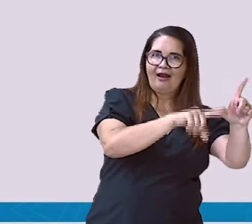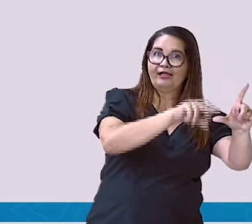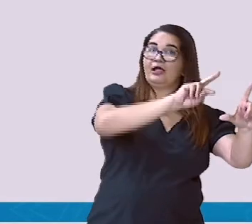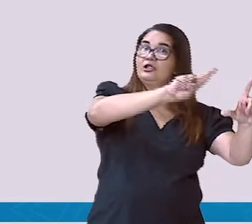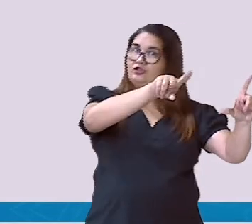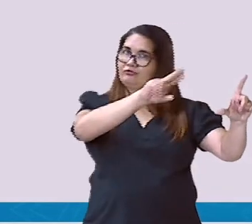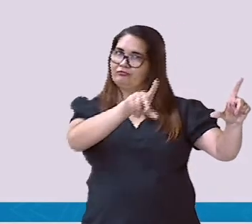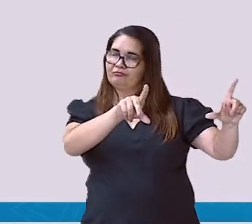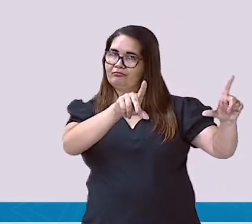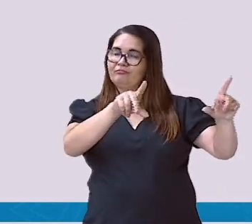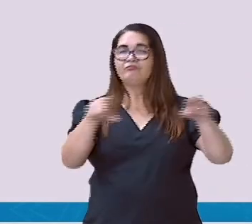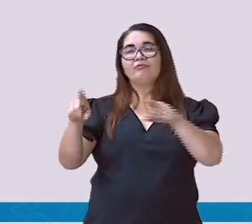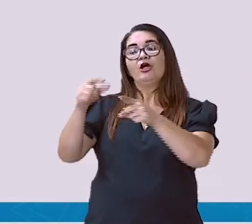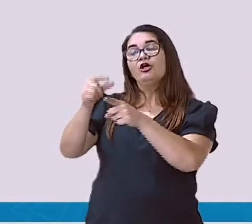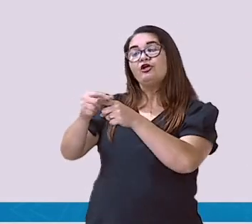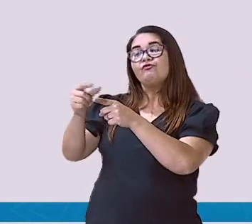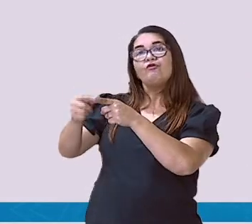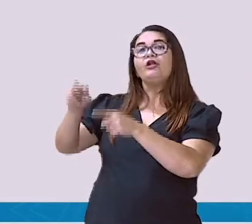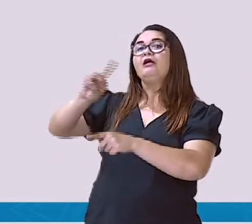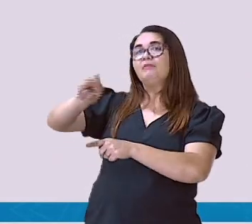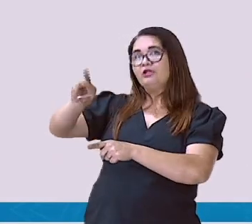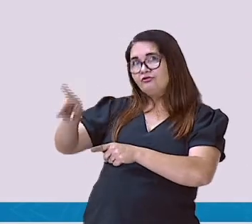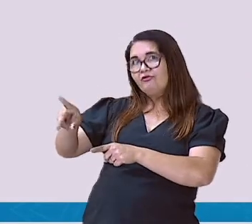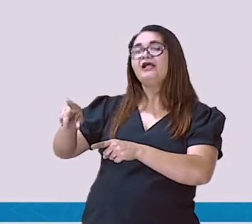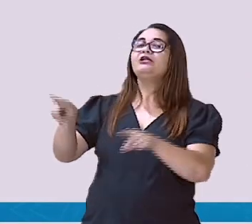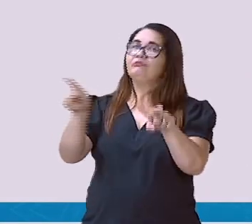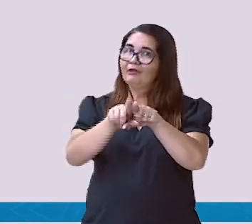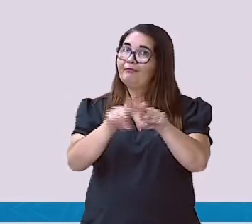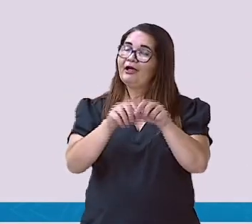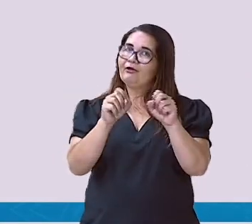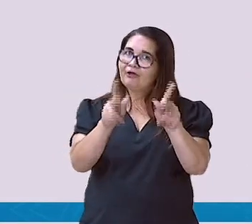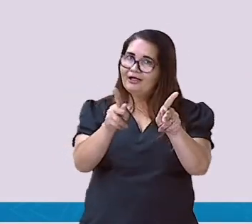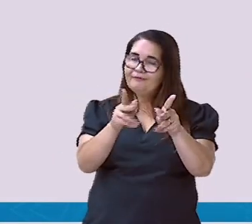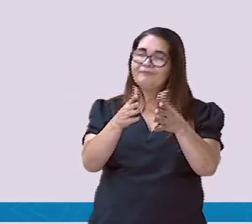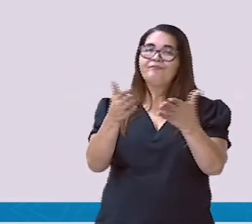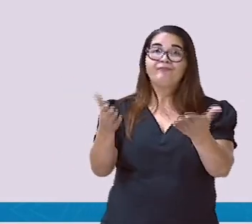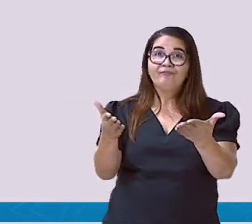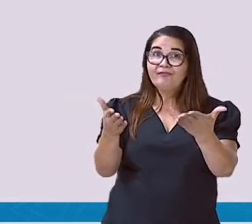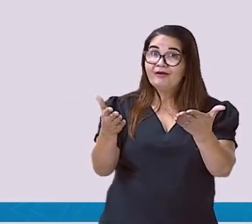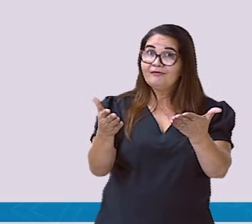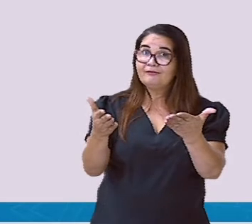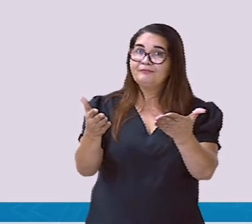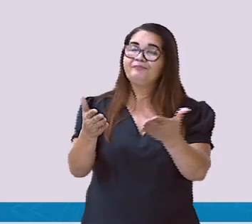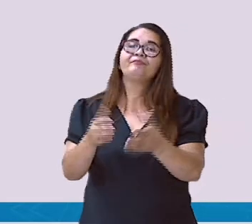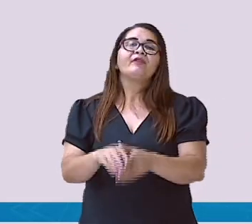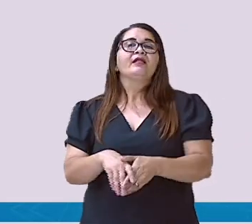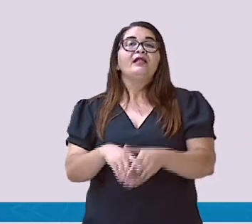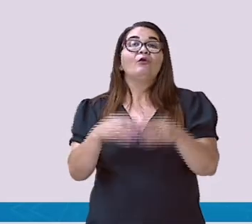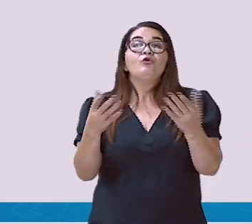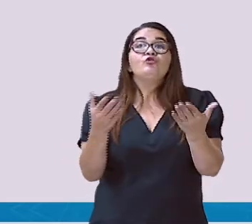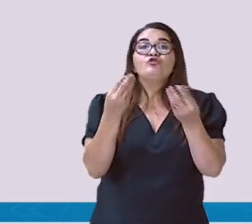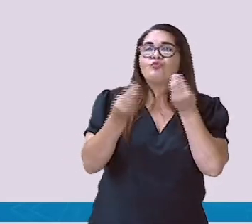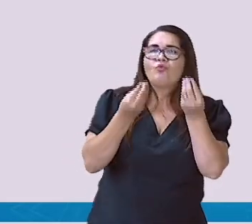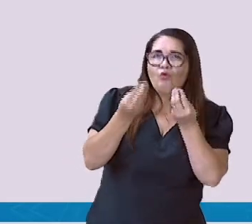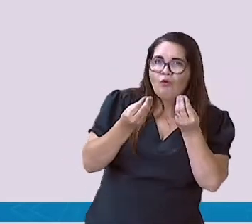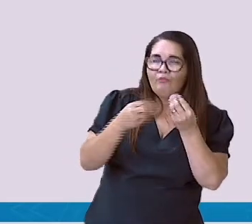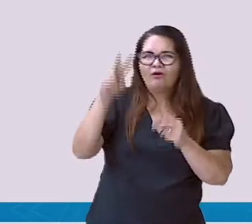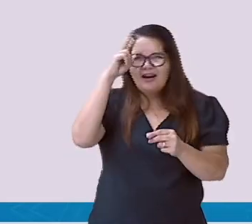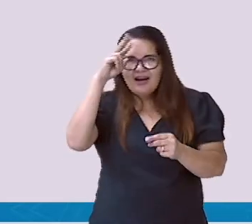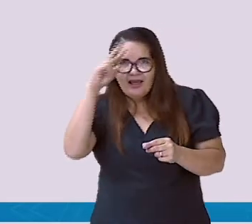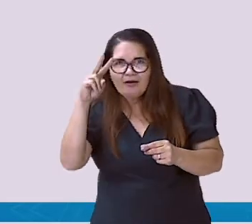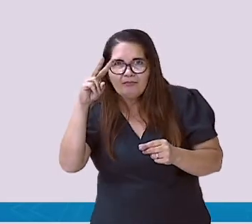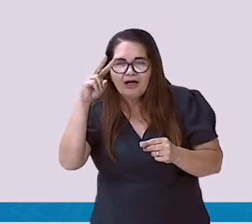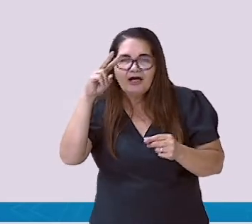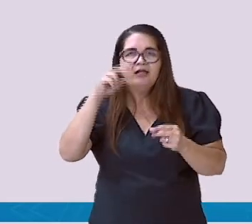fonema, porque o LH está lá na minha listinha, que são duas letras juntas, mas que formam somente